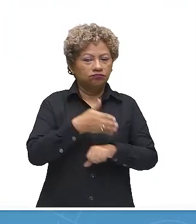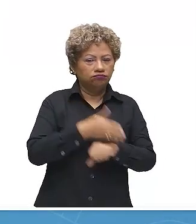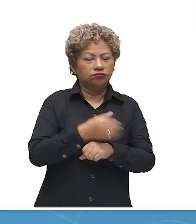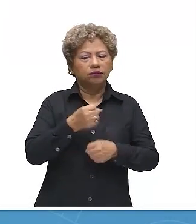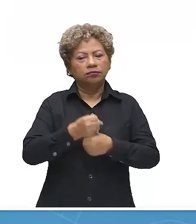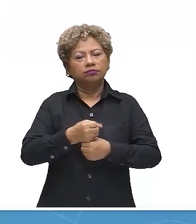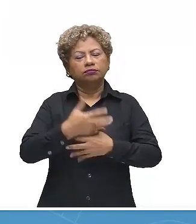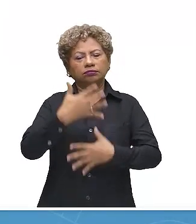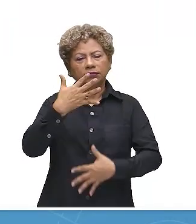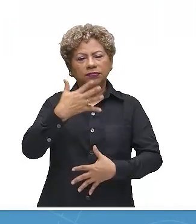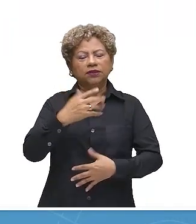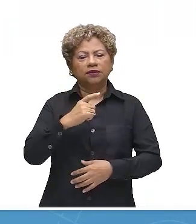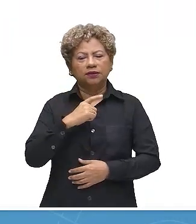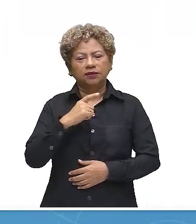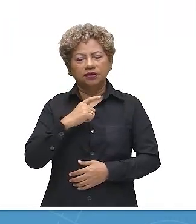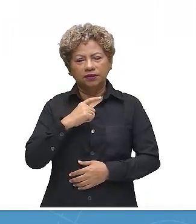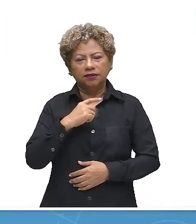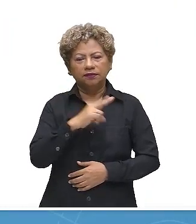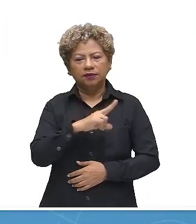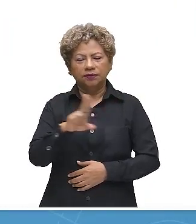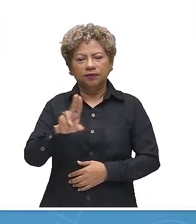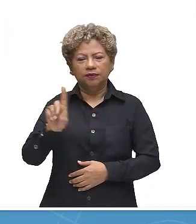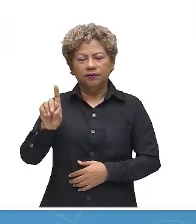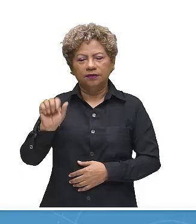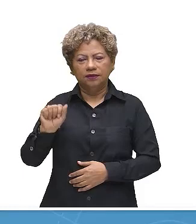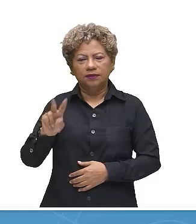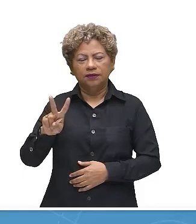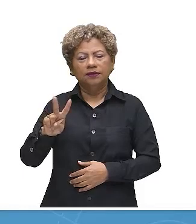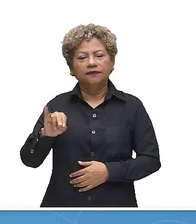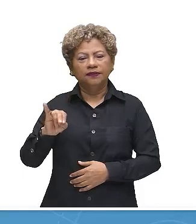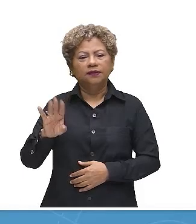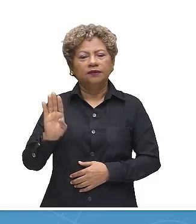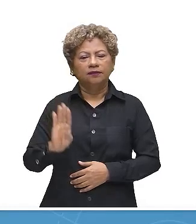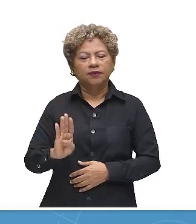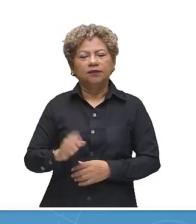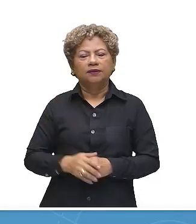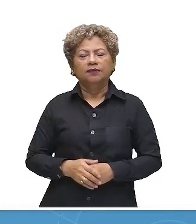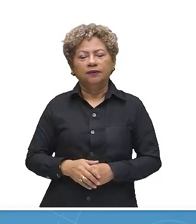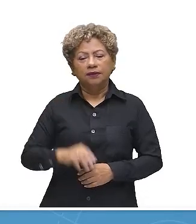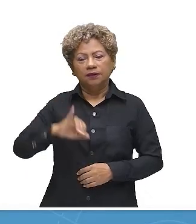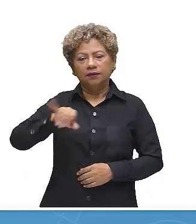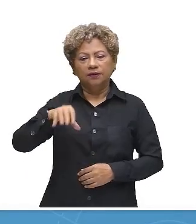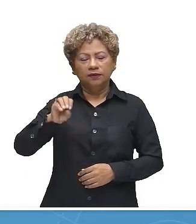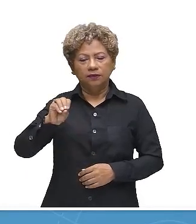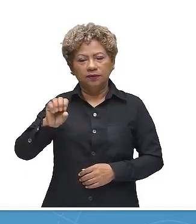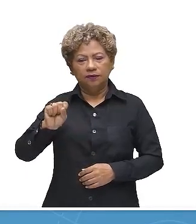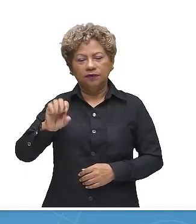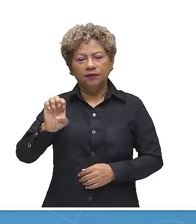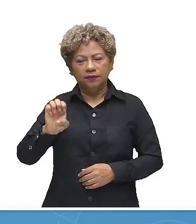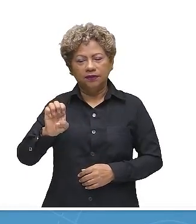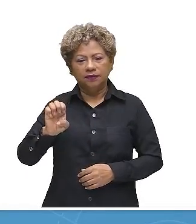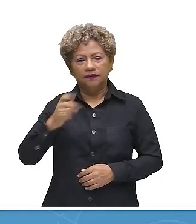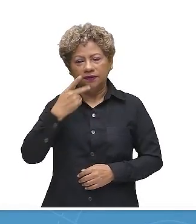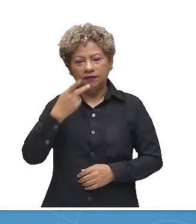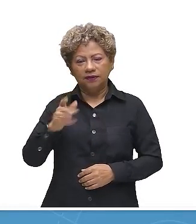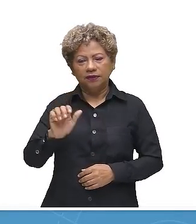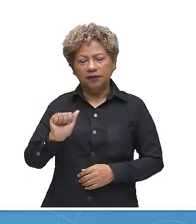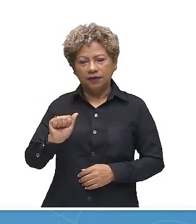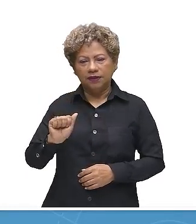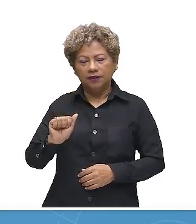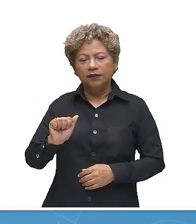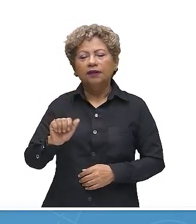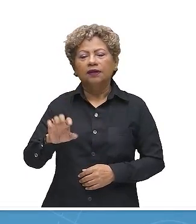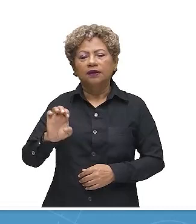Temos aqui o Davi falando copo B na questão 1, né? José Maria, questão 1, copo A. Evelyn, copo